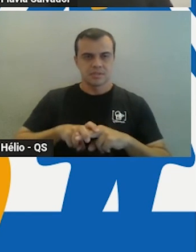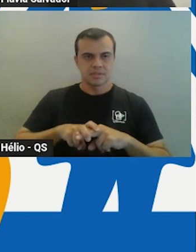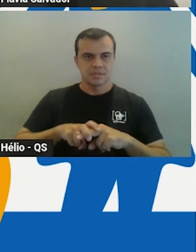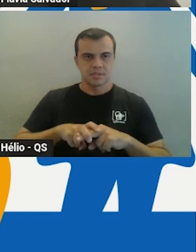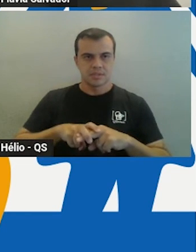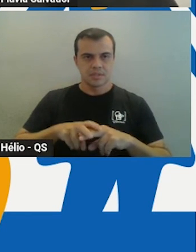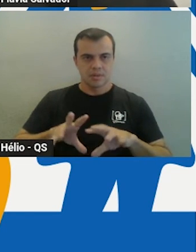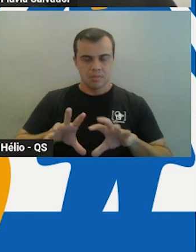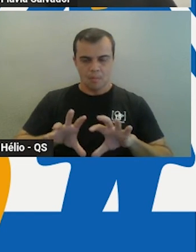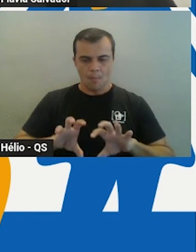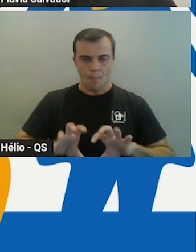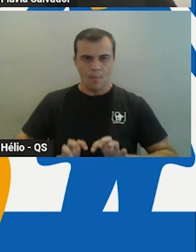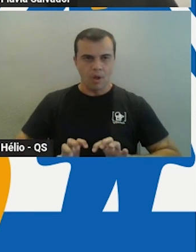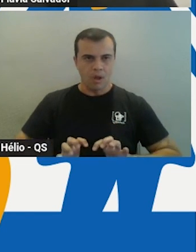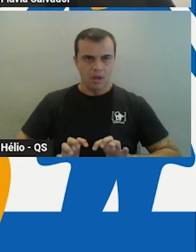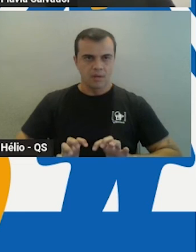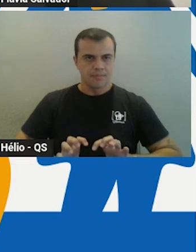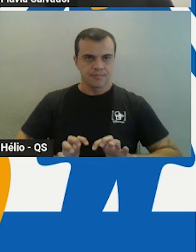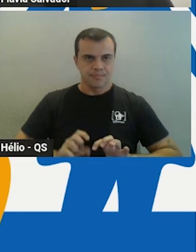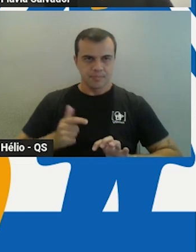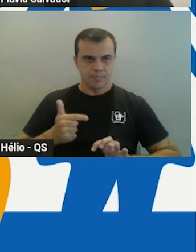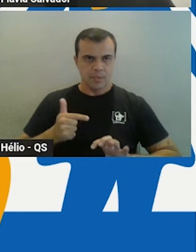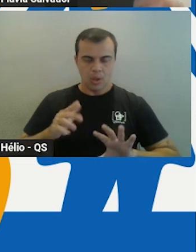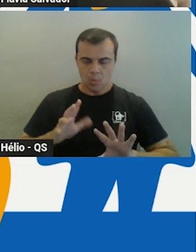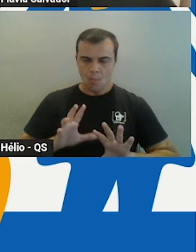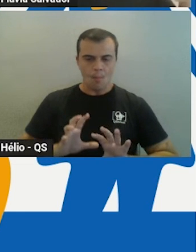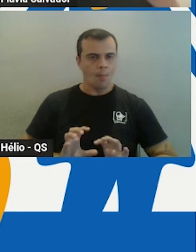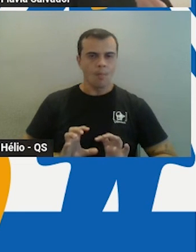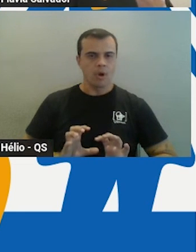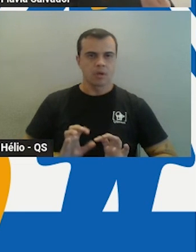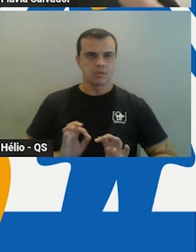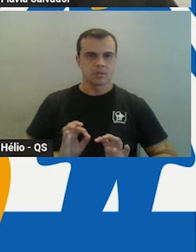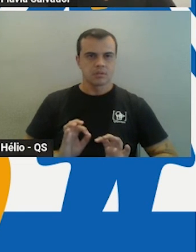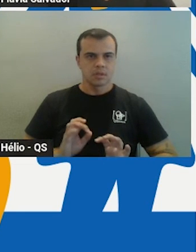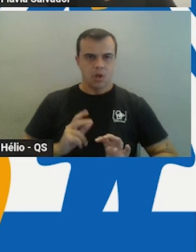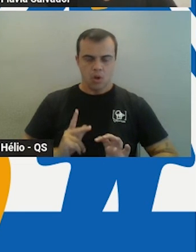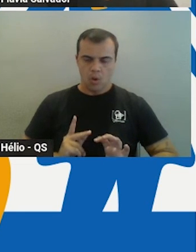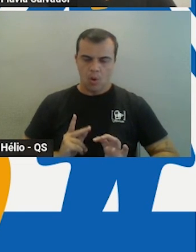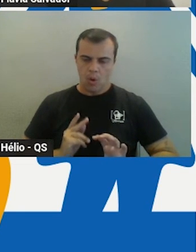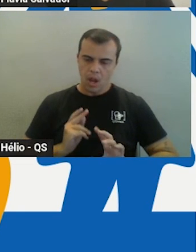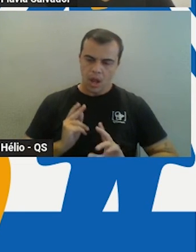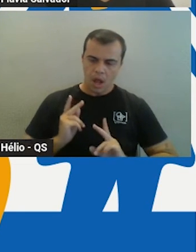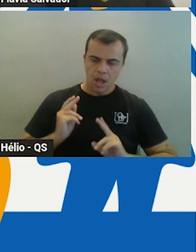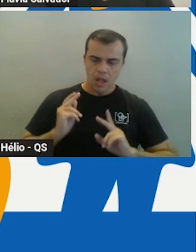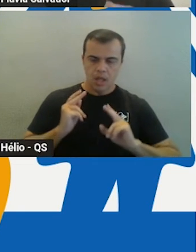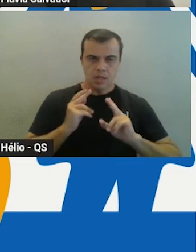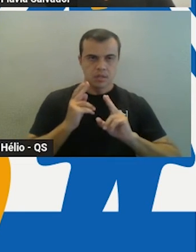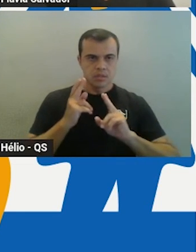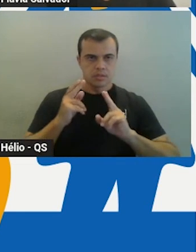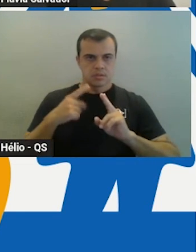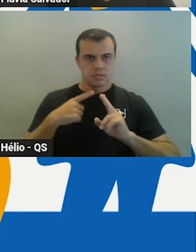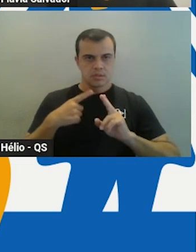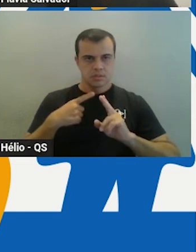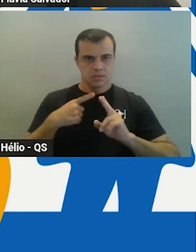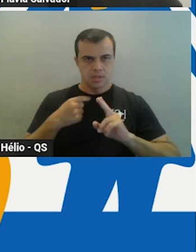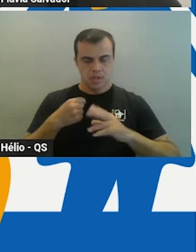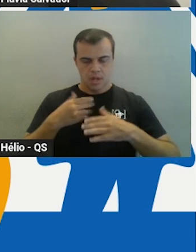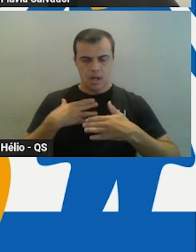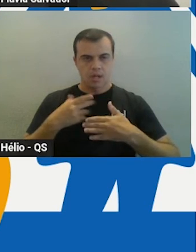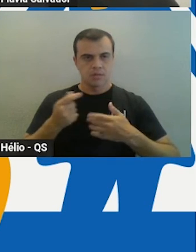roupa enruga no nosso corpo, né? Essa roupa não, ela era cortada, modelada, costurada de